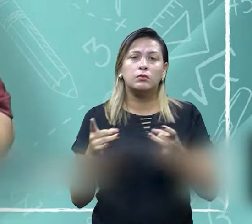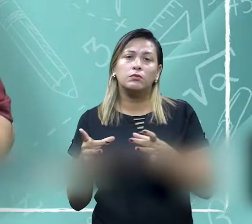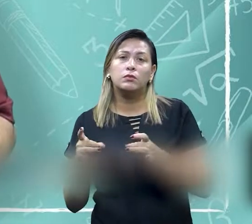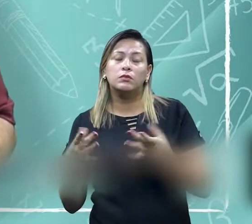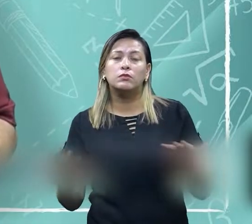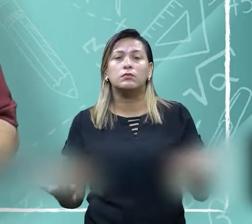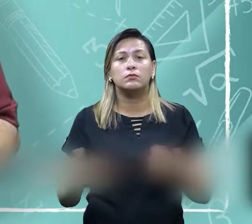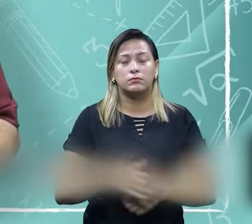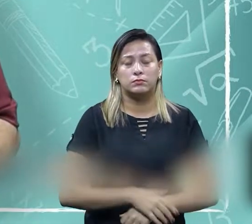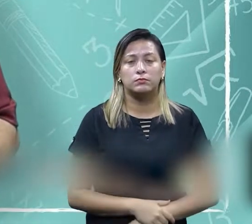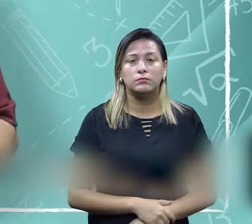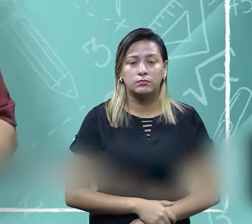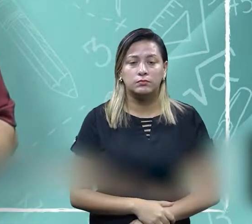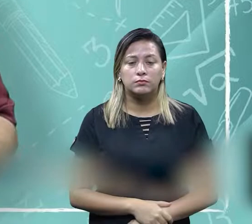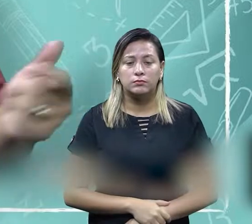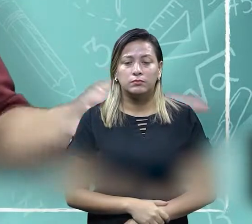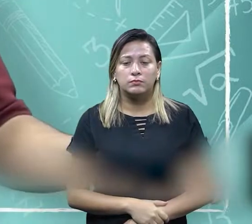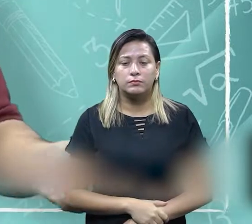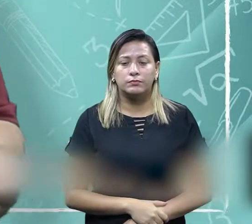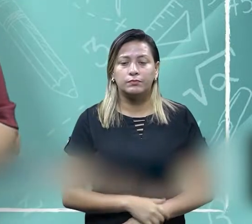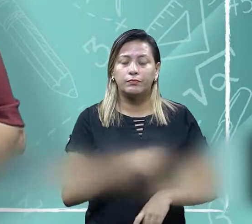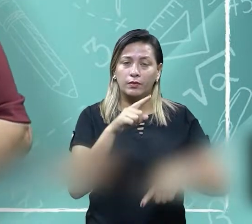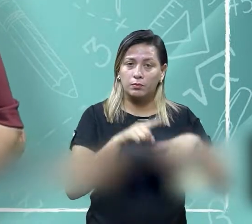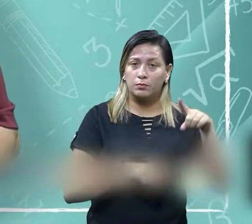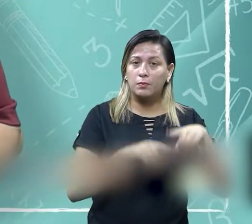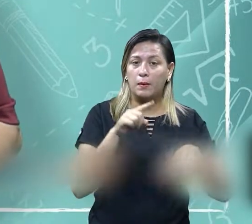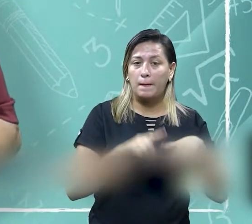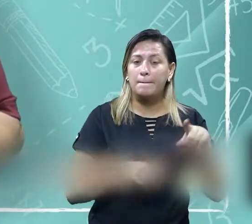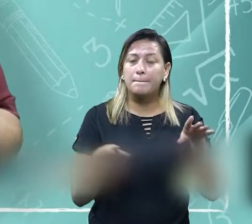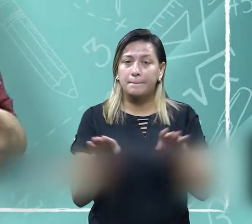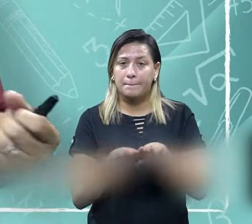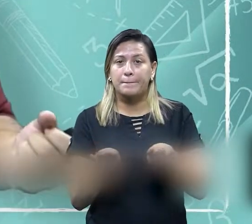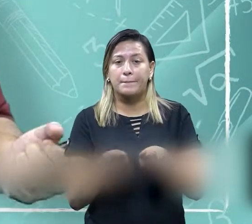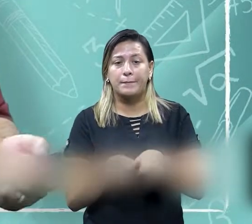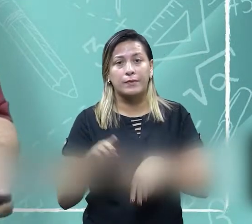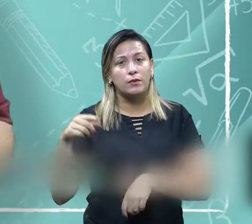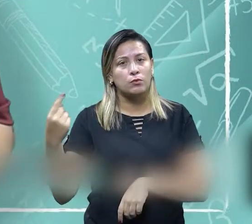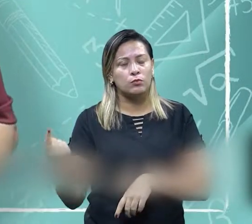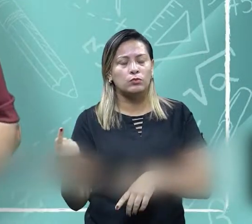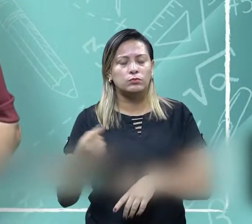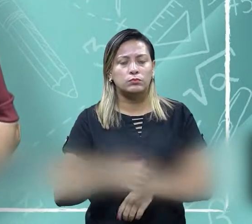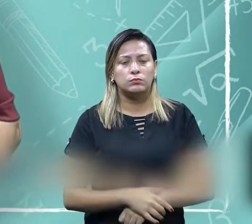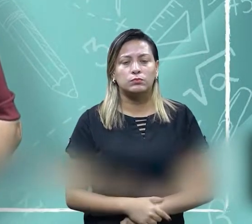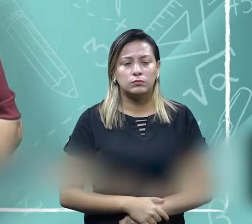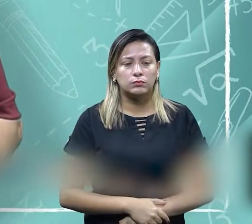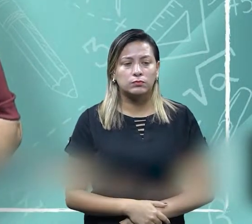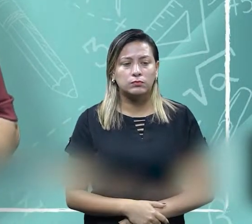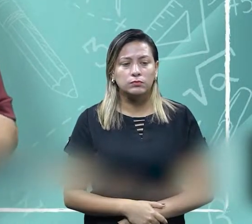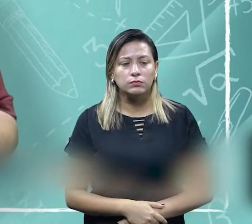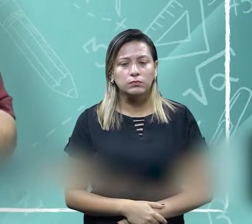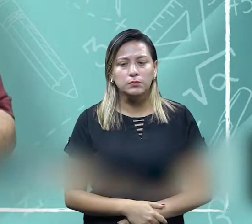relação ao produto e qualquer outro tipo de